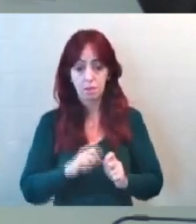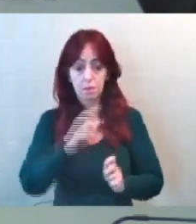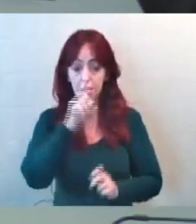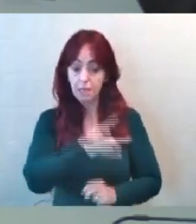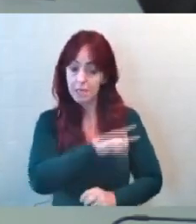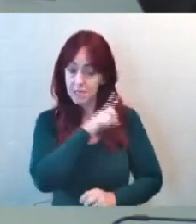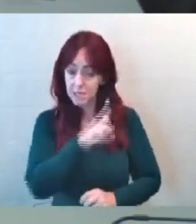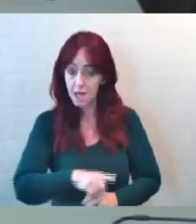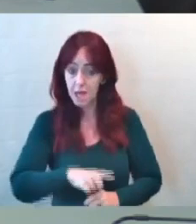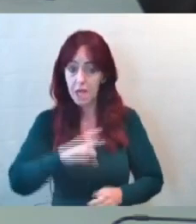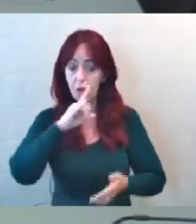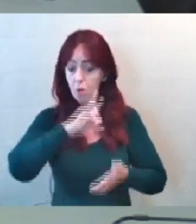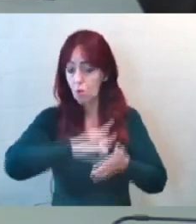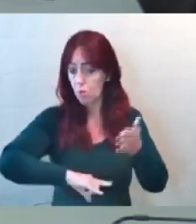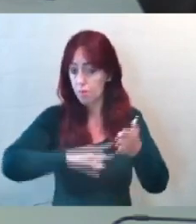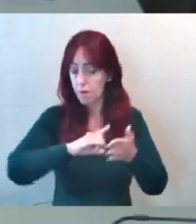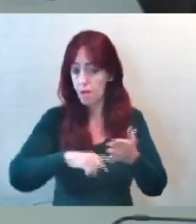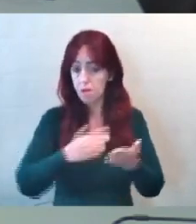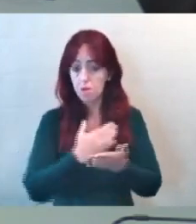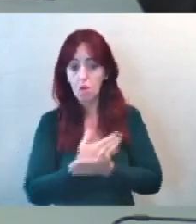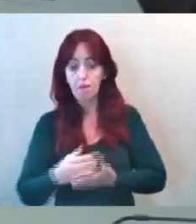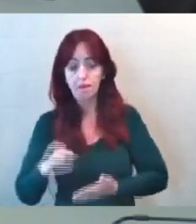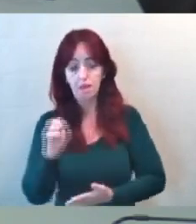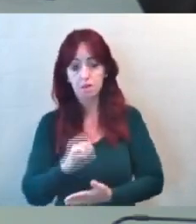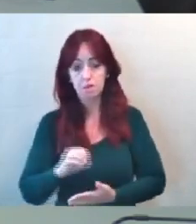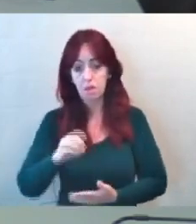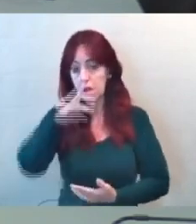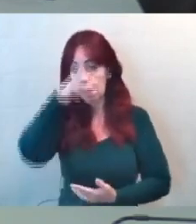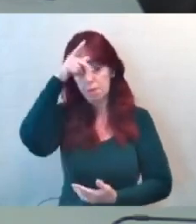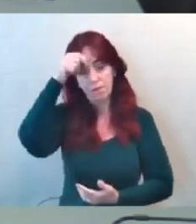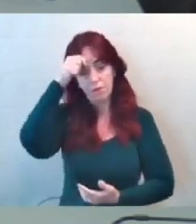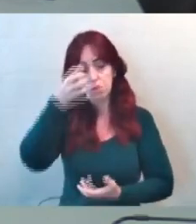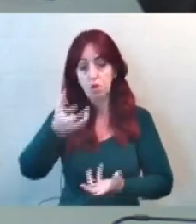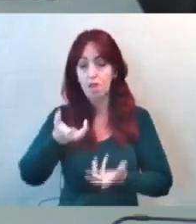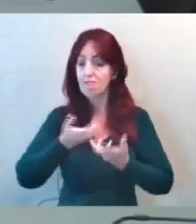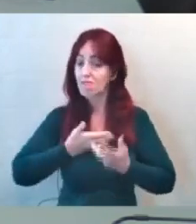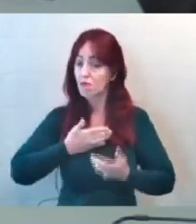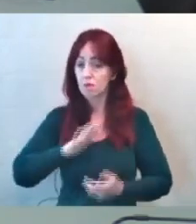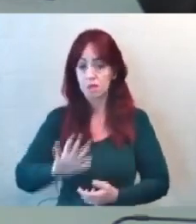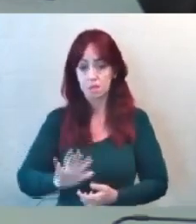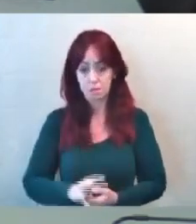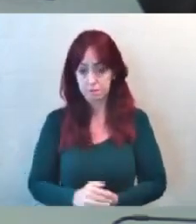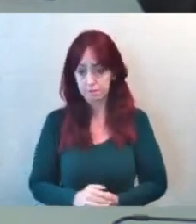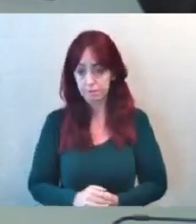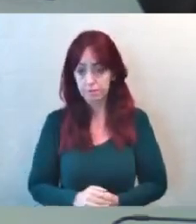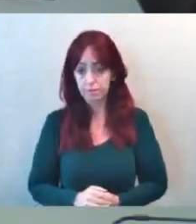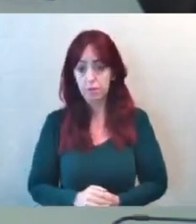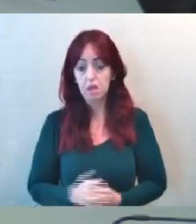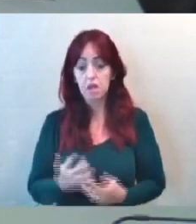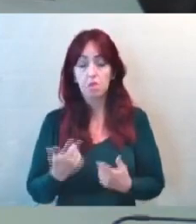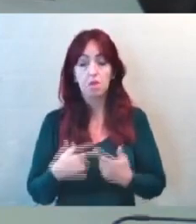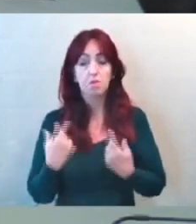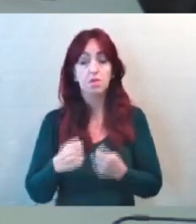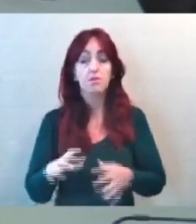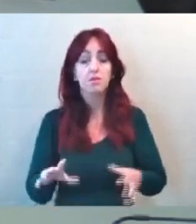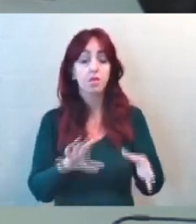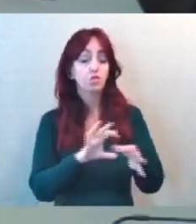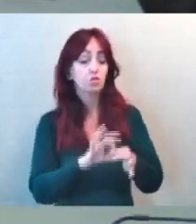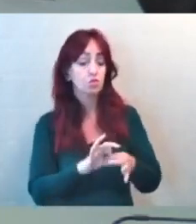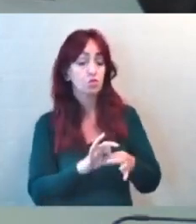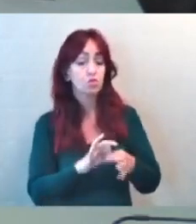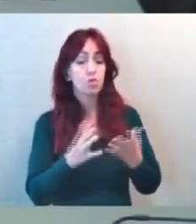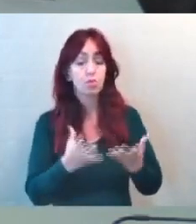e começar tudo do zero, a prefeitura não quis. Em vez dela estar junto no polo ativo, ela, na